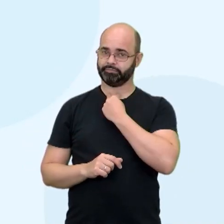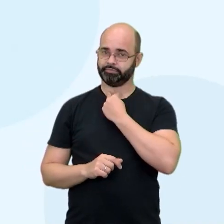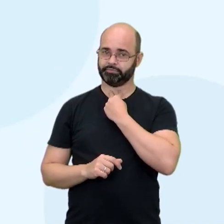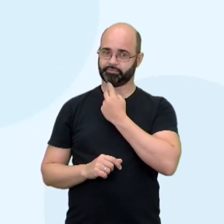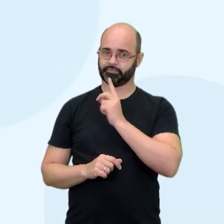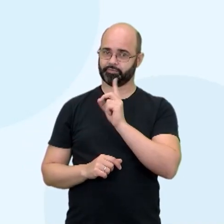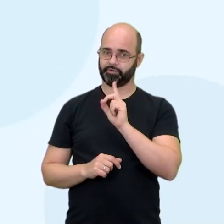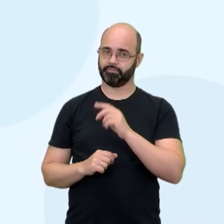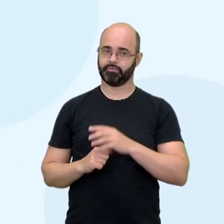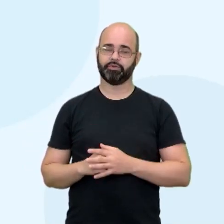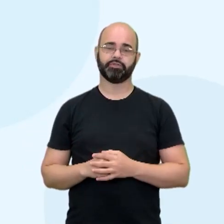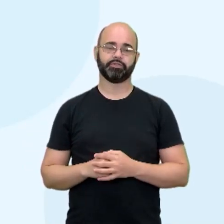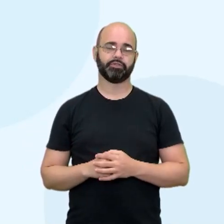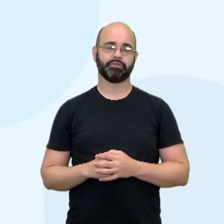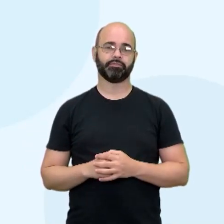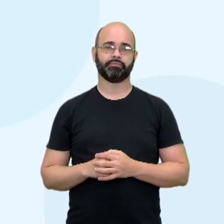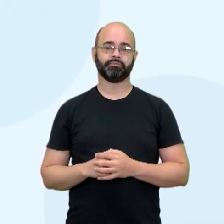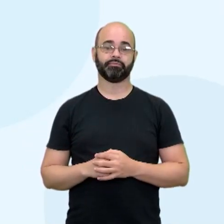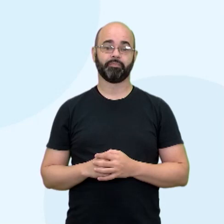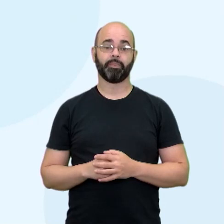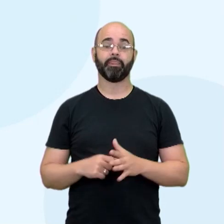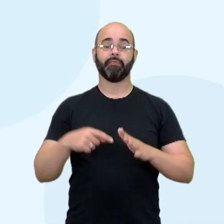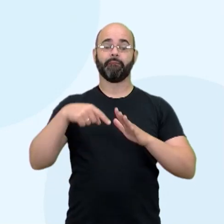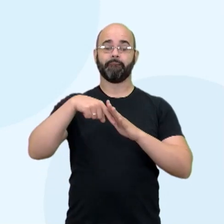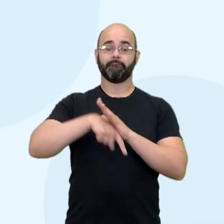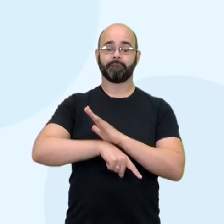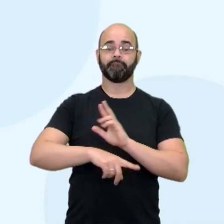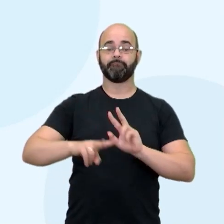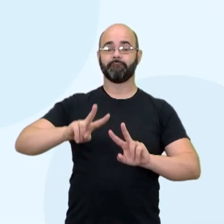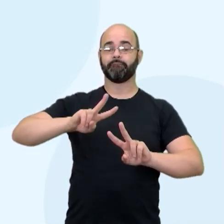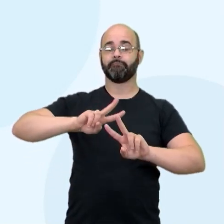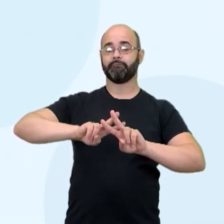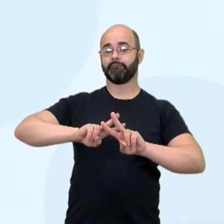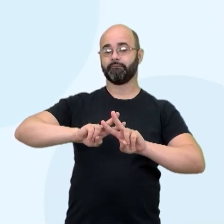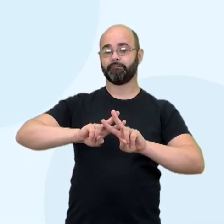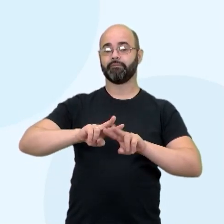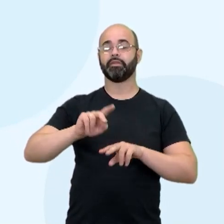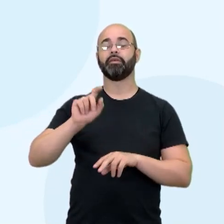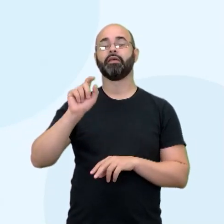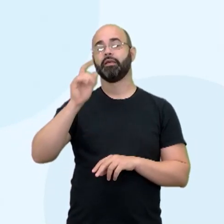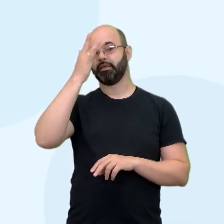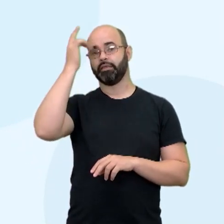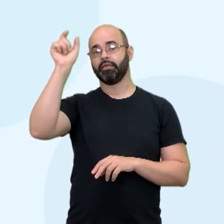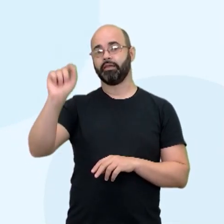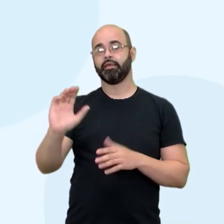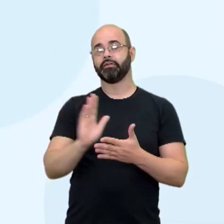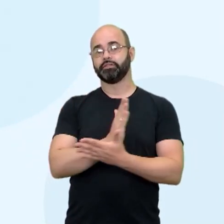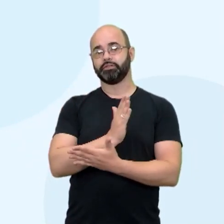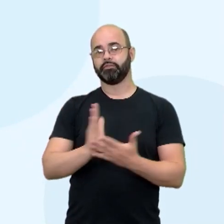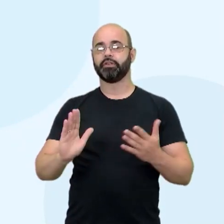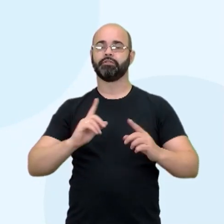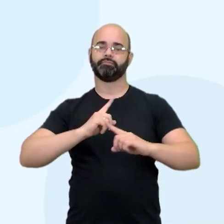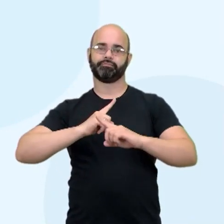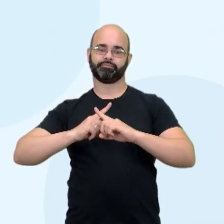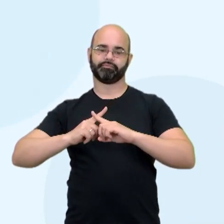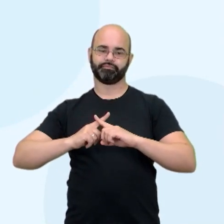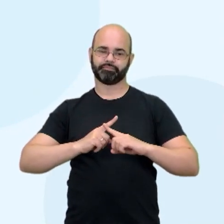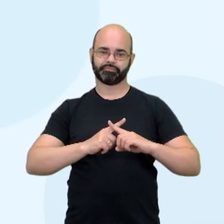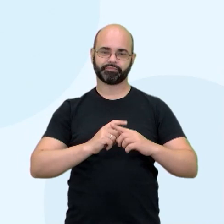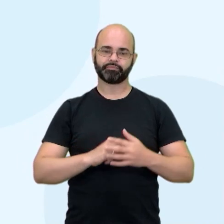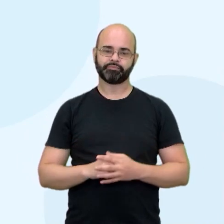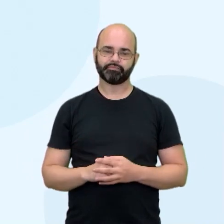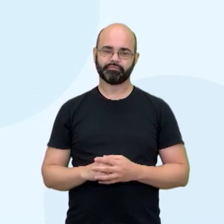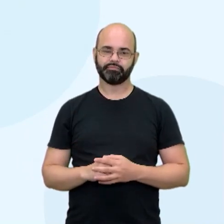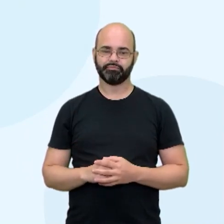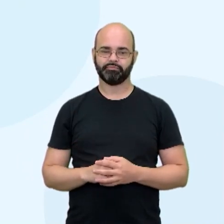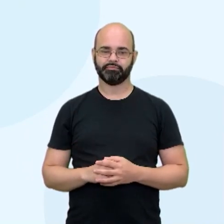parte do aprofundamento hashtag quem divide multiplica, que é dividido em unidades